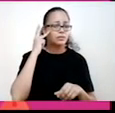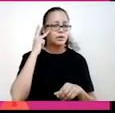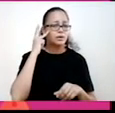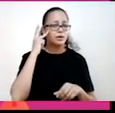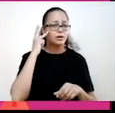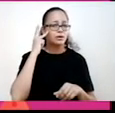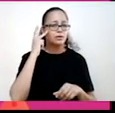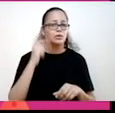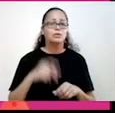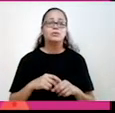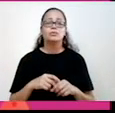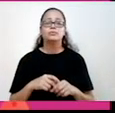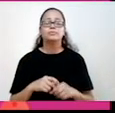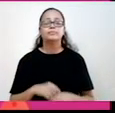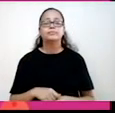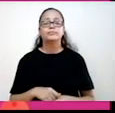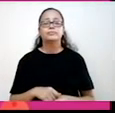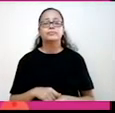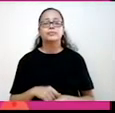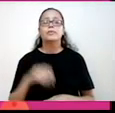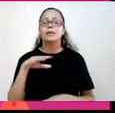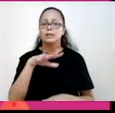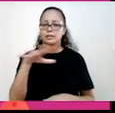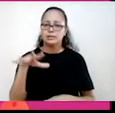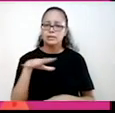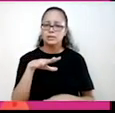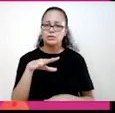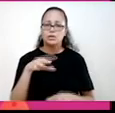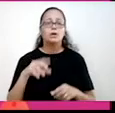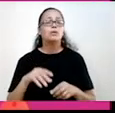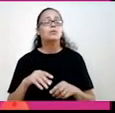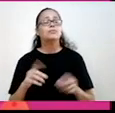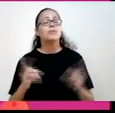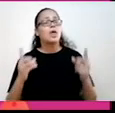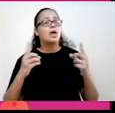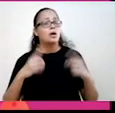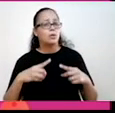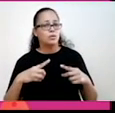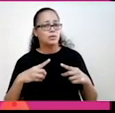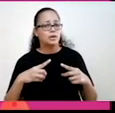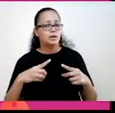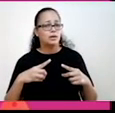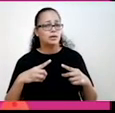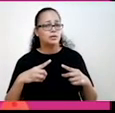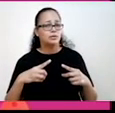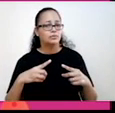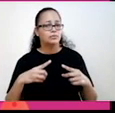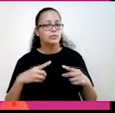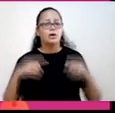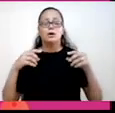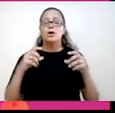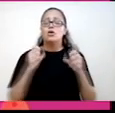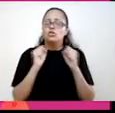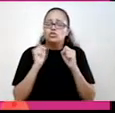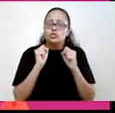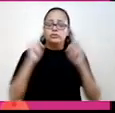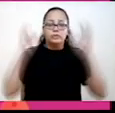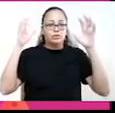verões são úmidos e os invernos são secos. Então, nessa região do Chile é o contrário, certo? Os invernos são chuvosos e os verões são